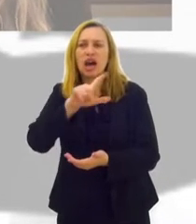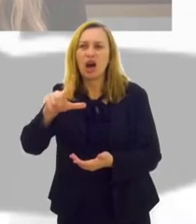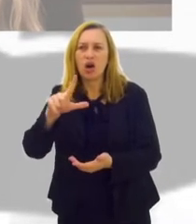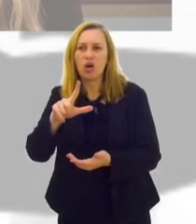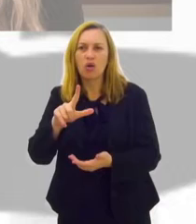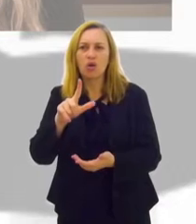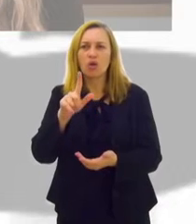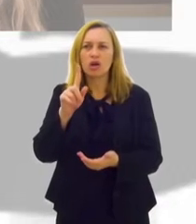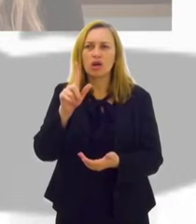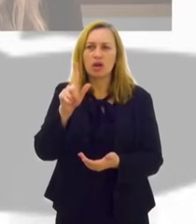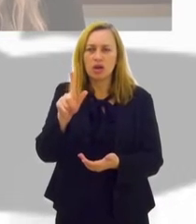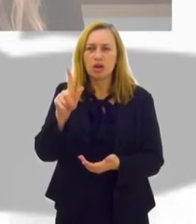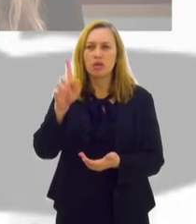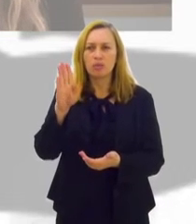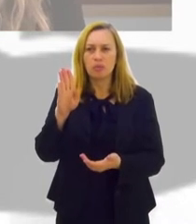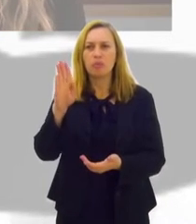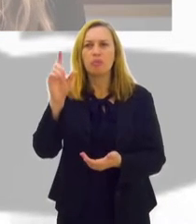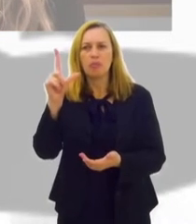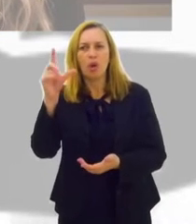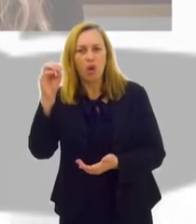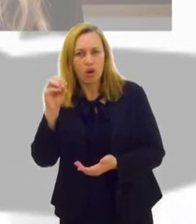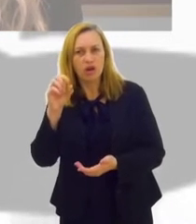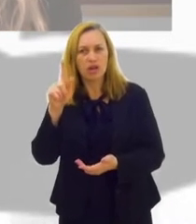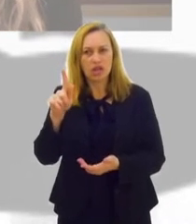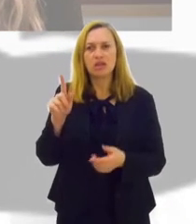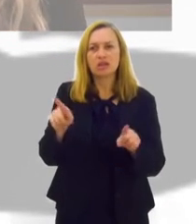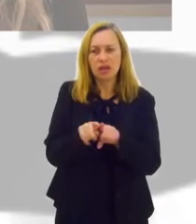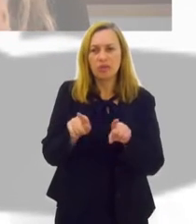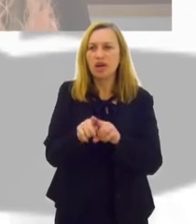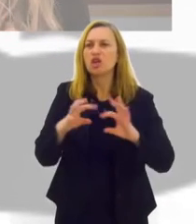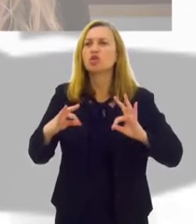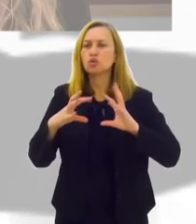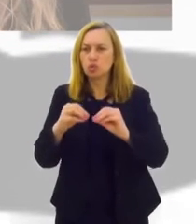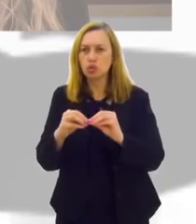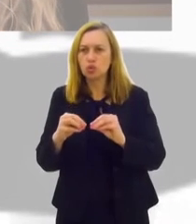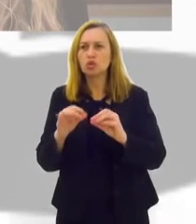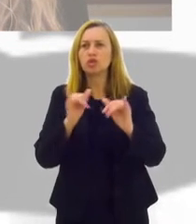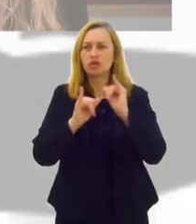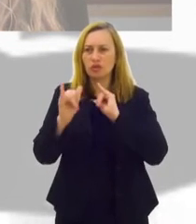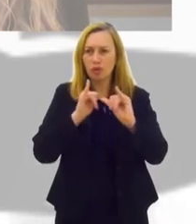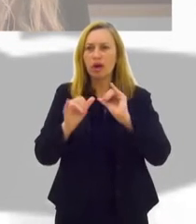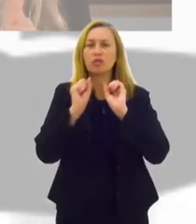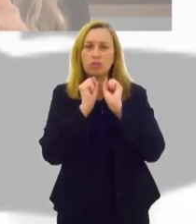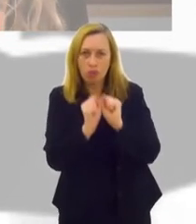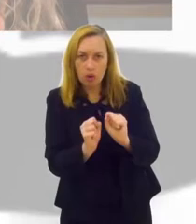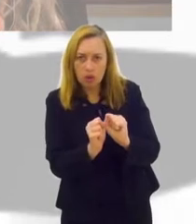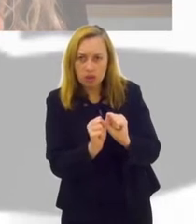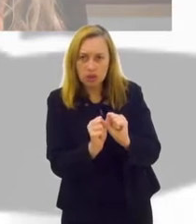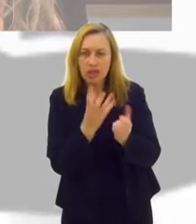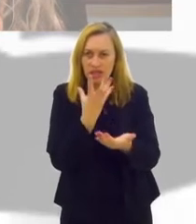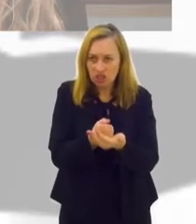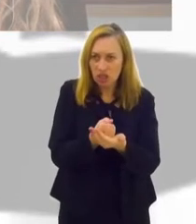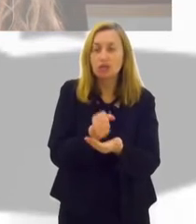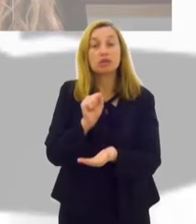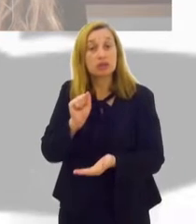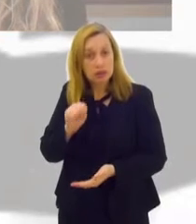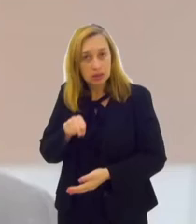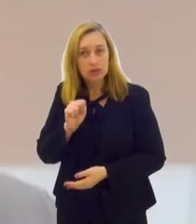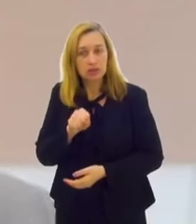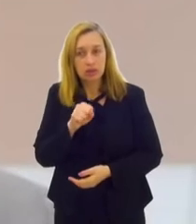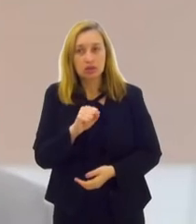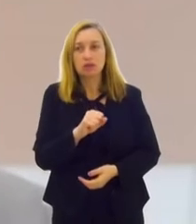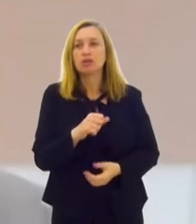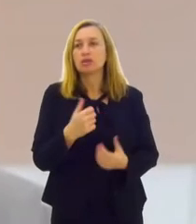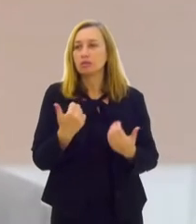isso. E blogs. Tudo isso, desde que previamente comunicado, pode. Isso